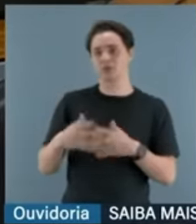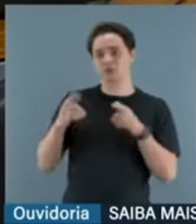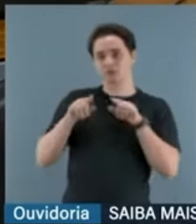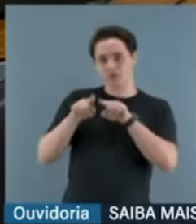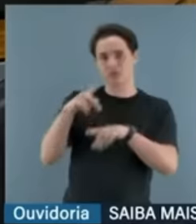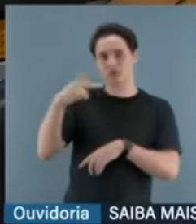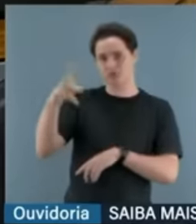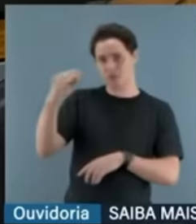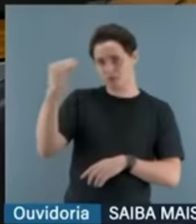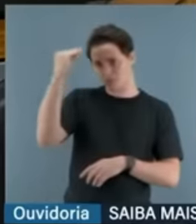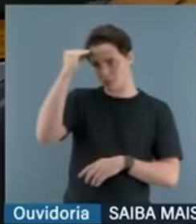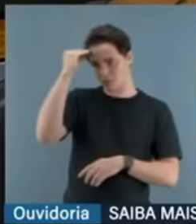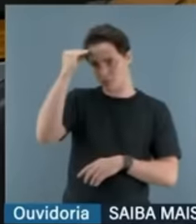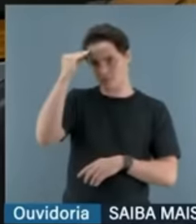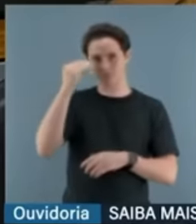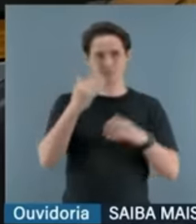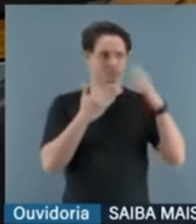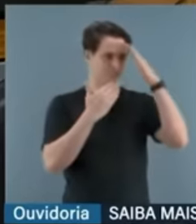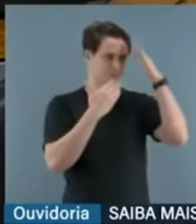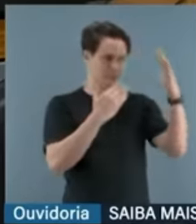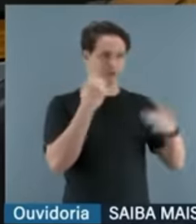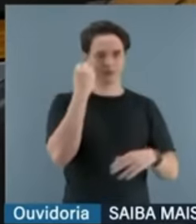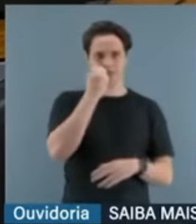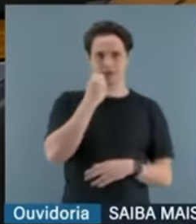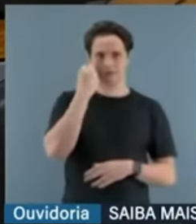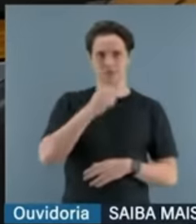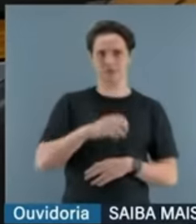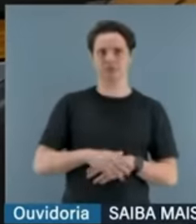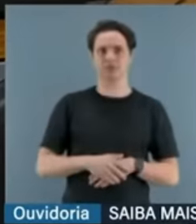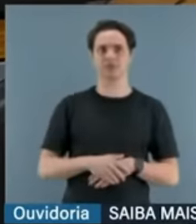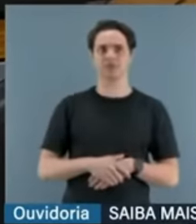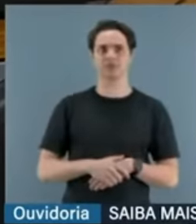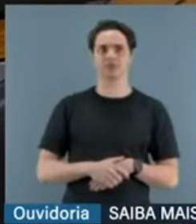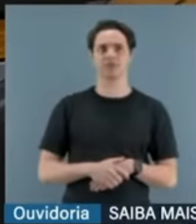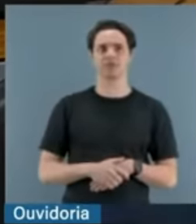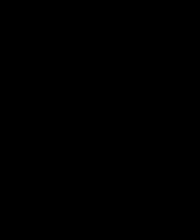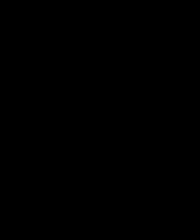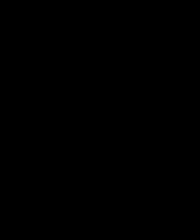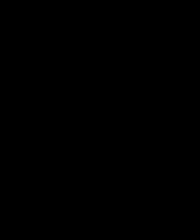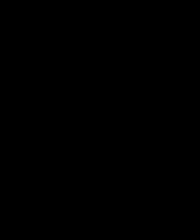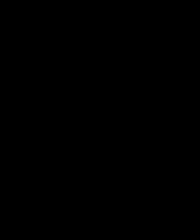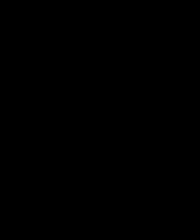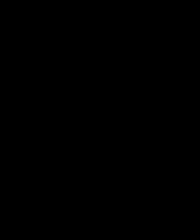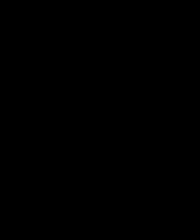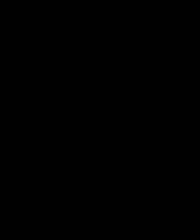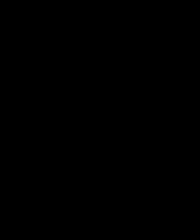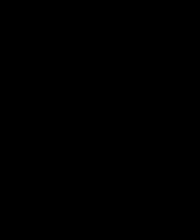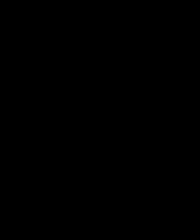culpabilidade. Não. Muito obrigado, senador. Vai responder pela culpa de outros. Muito obrigado. Obrigada.